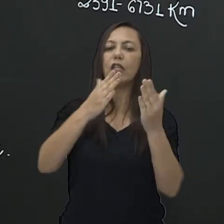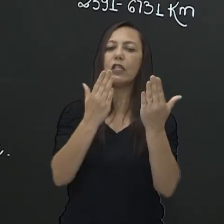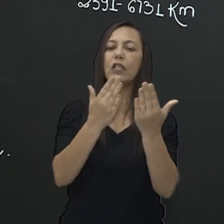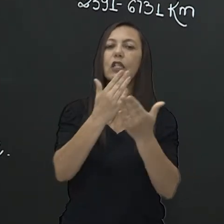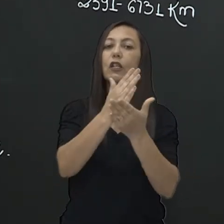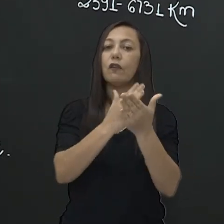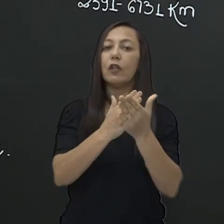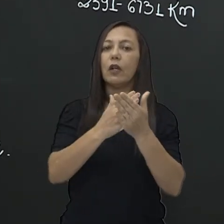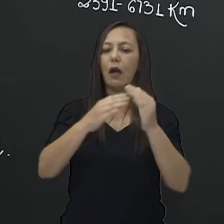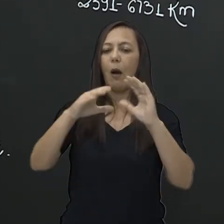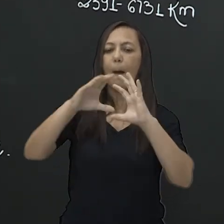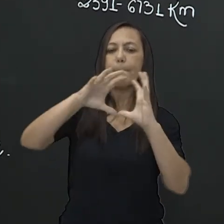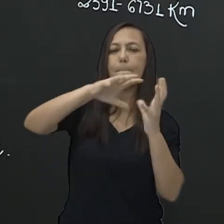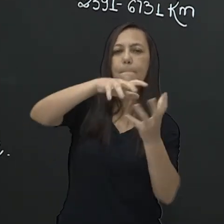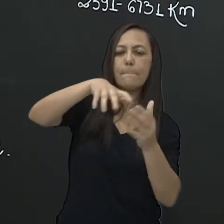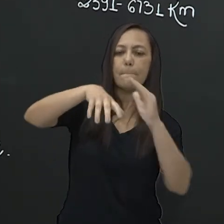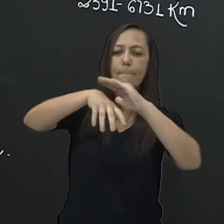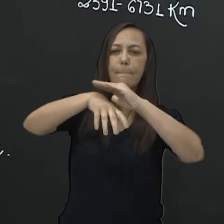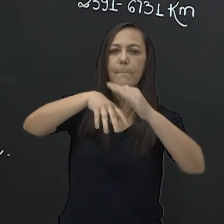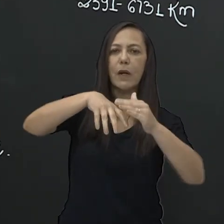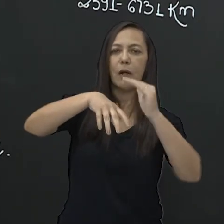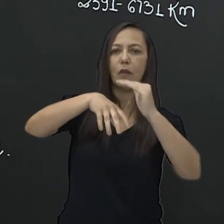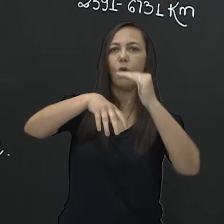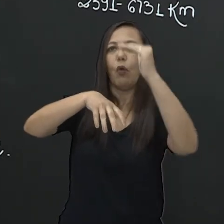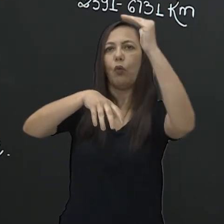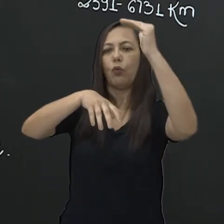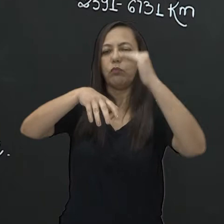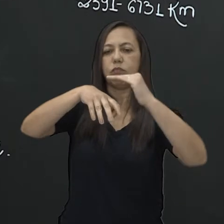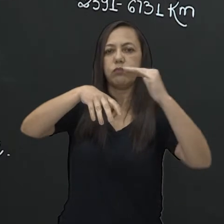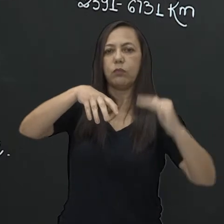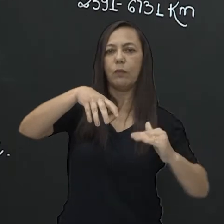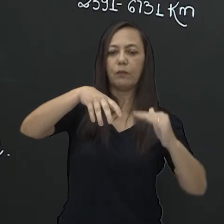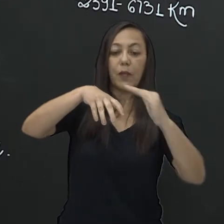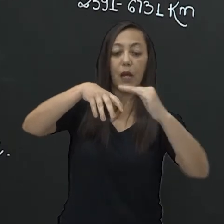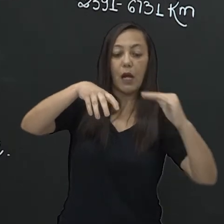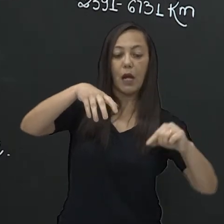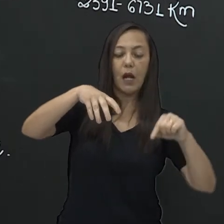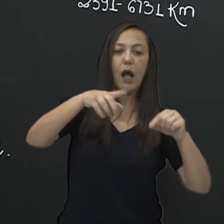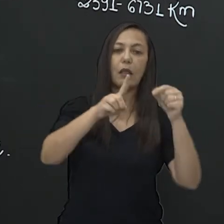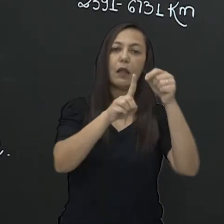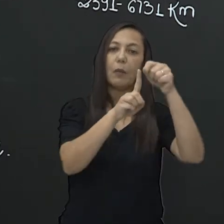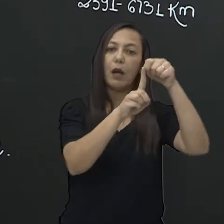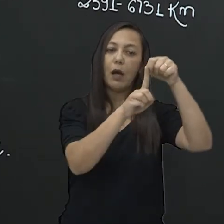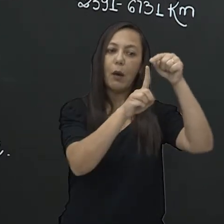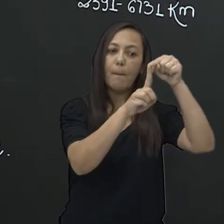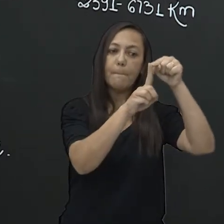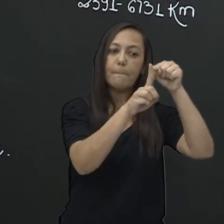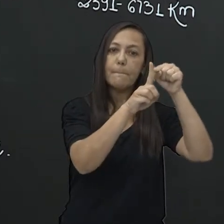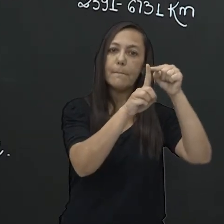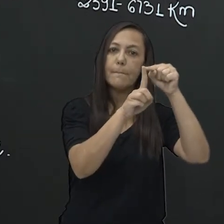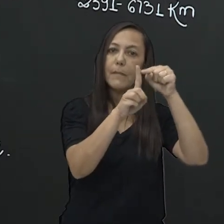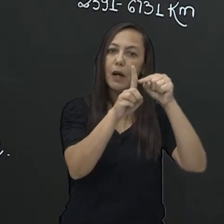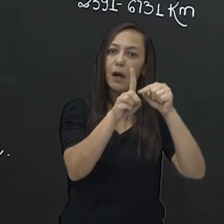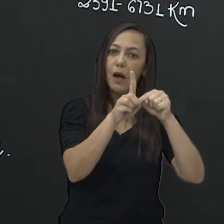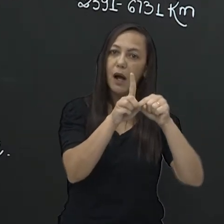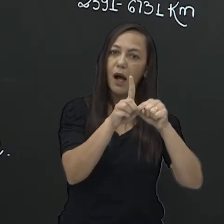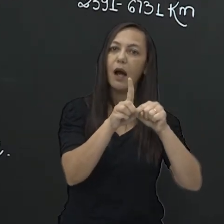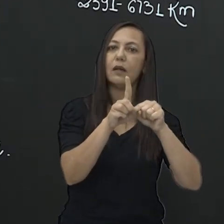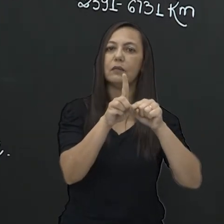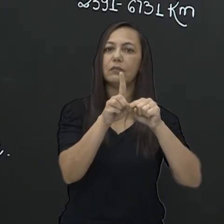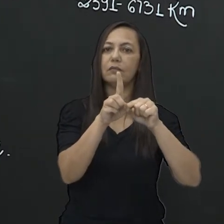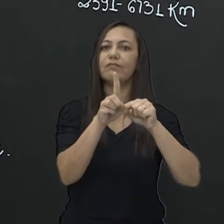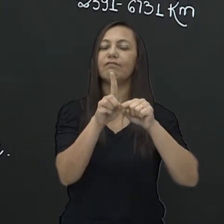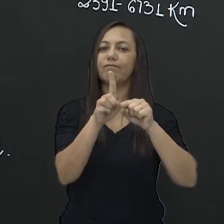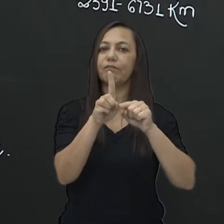e o manto inferior. O inferior, a temperatura é maior ainda. O superior, essa temperatura é um pouco menor, ainda